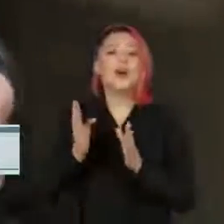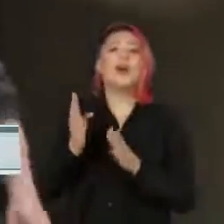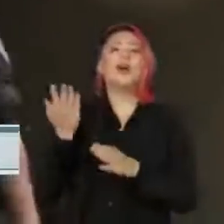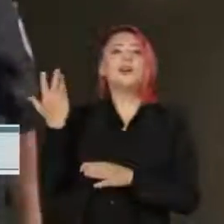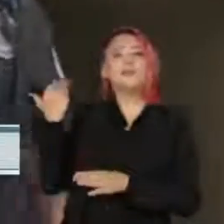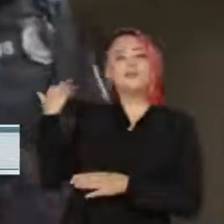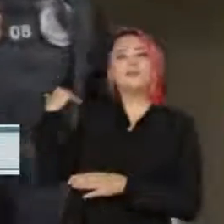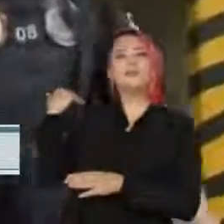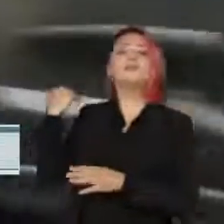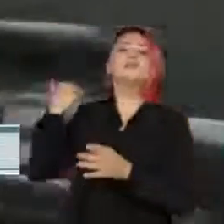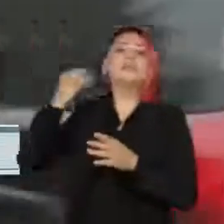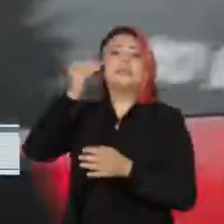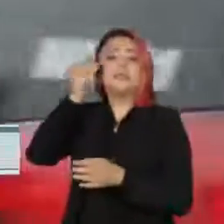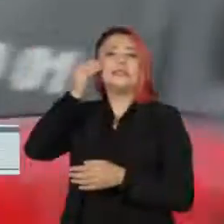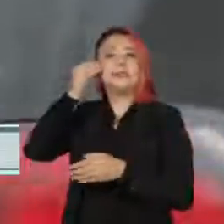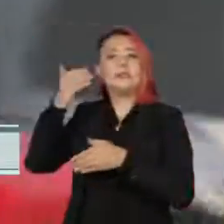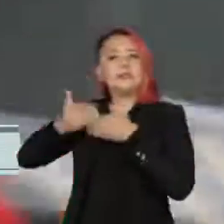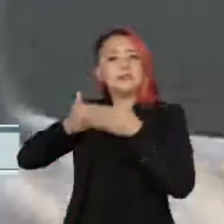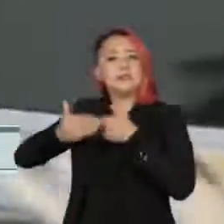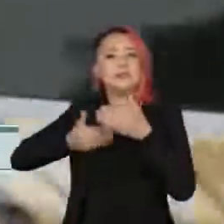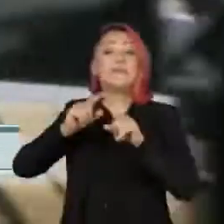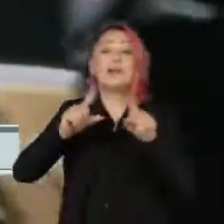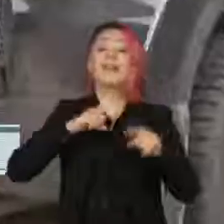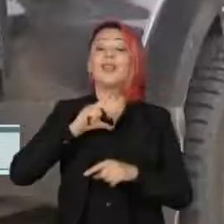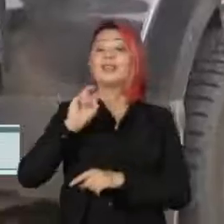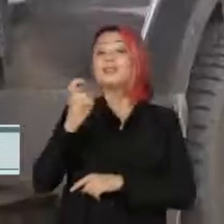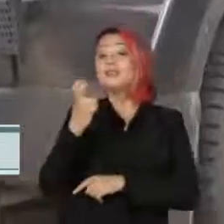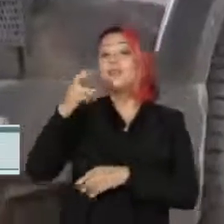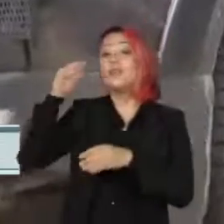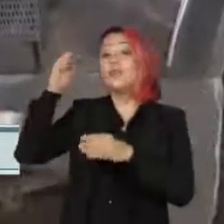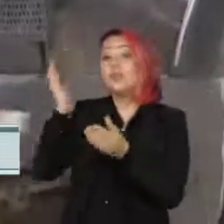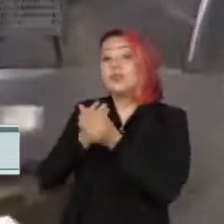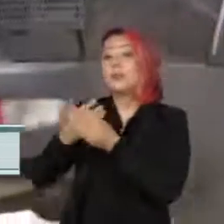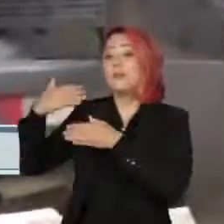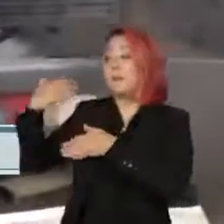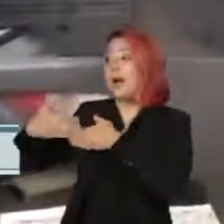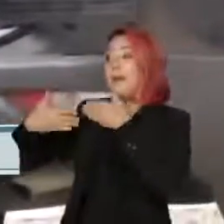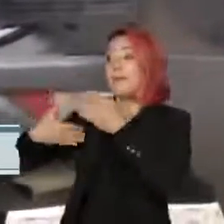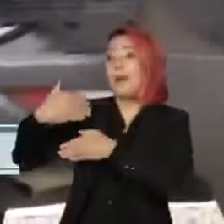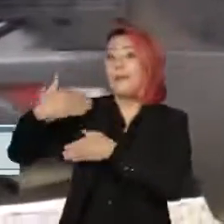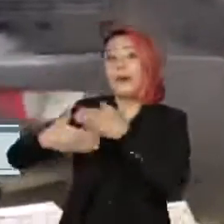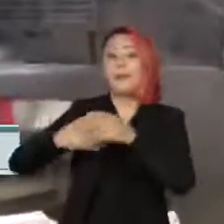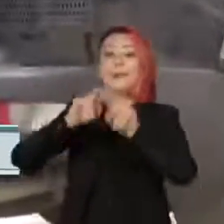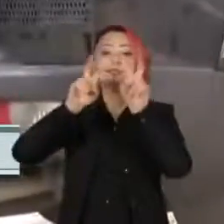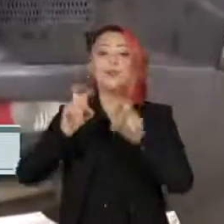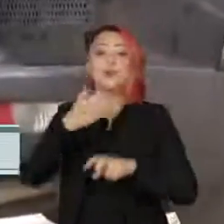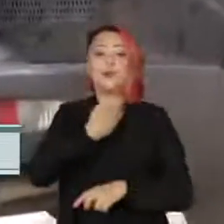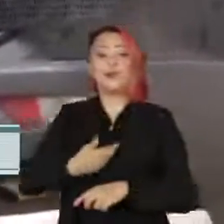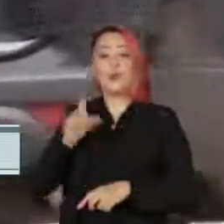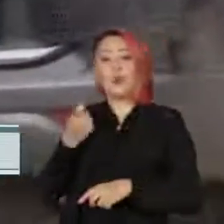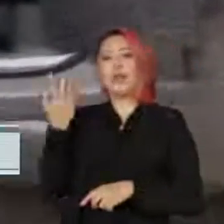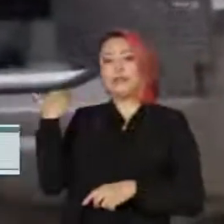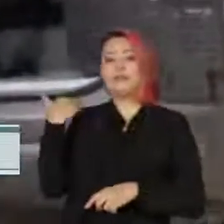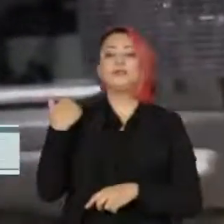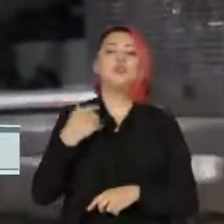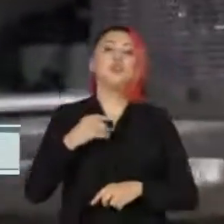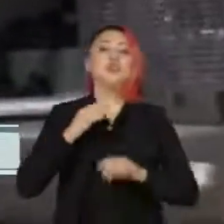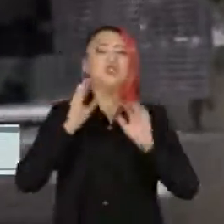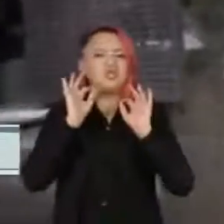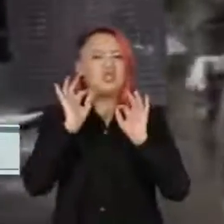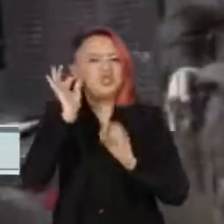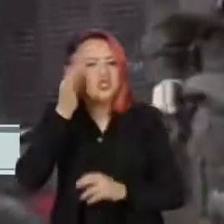último ainda em vigor dos cinco processos que já pesaram sobre o ex-governador ele foi condenado em 23